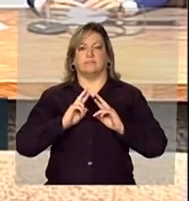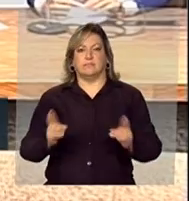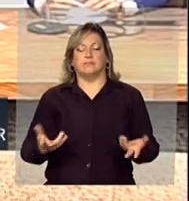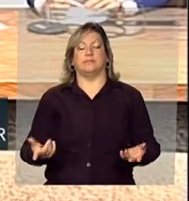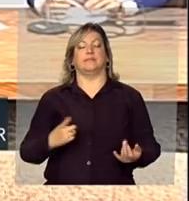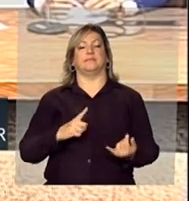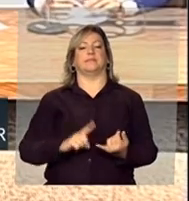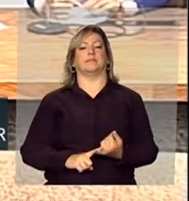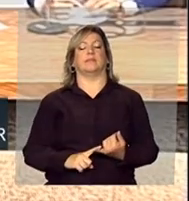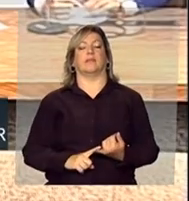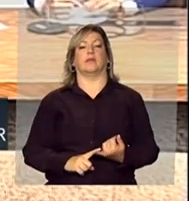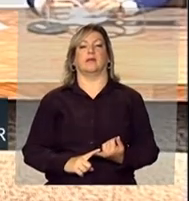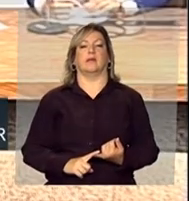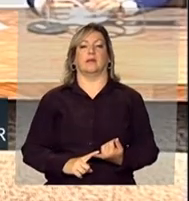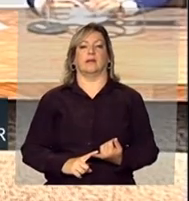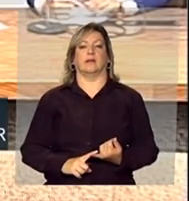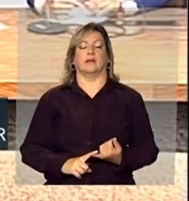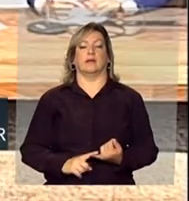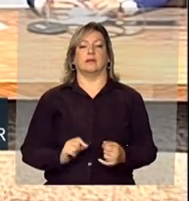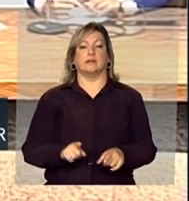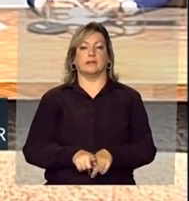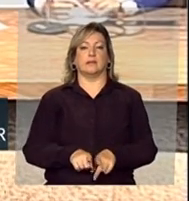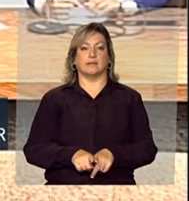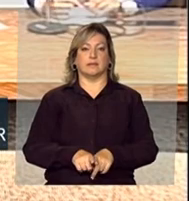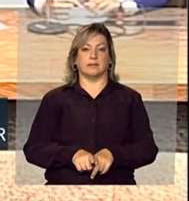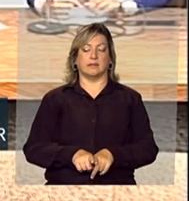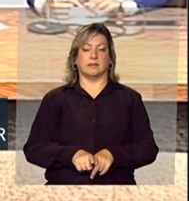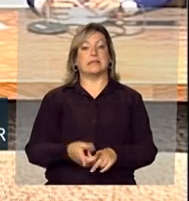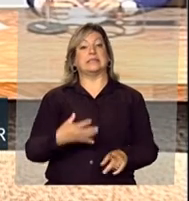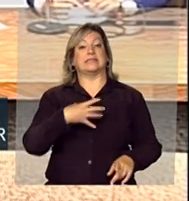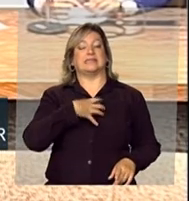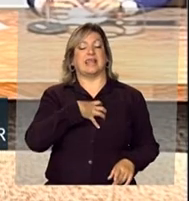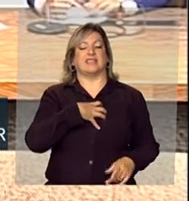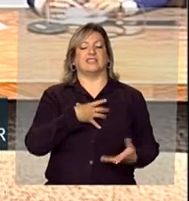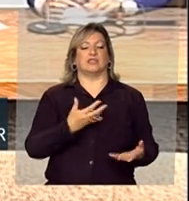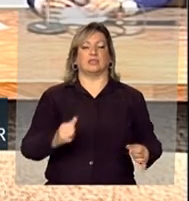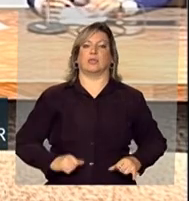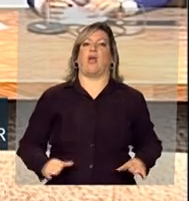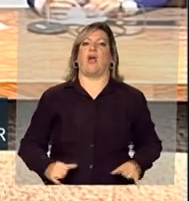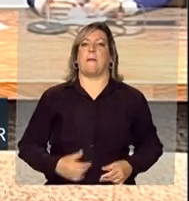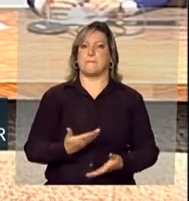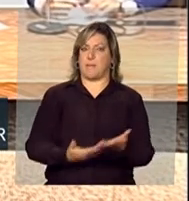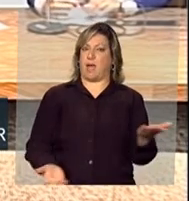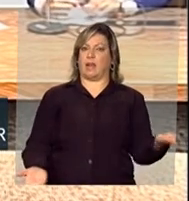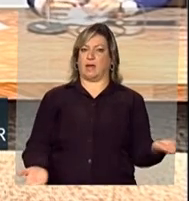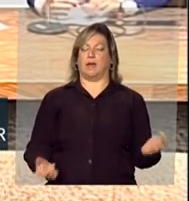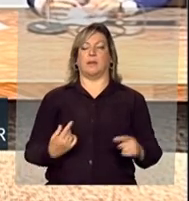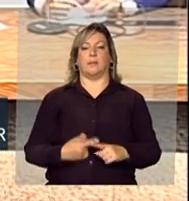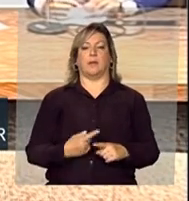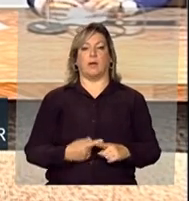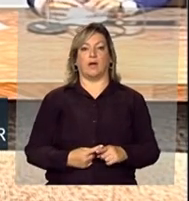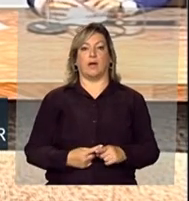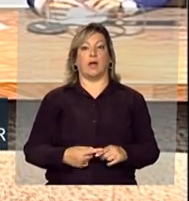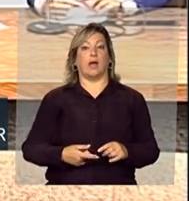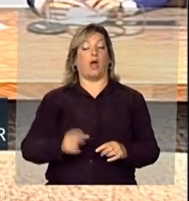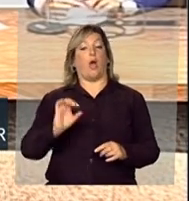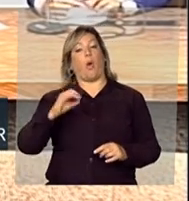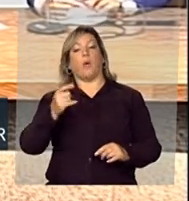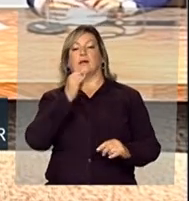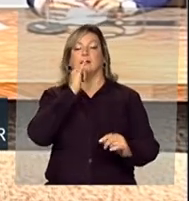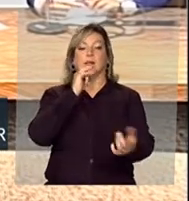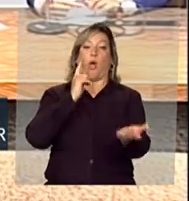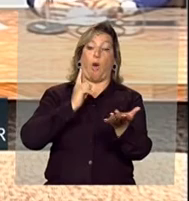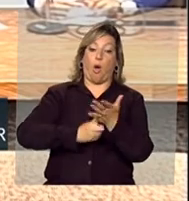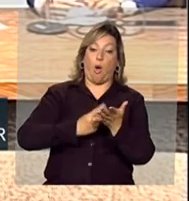ele Claro sente prejudicado ou porque o que combinou com ele não foi cumprido